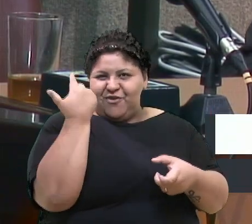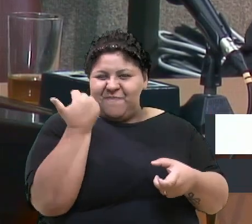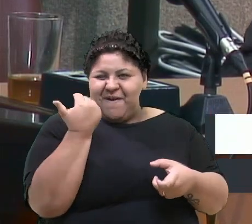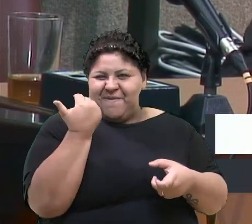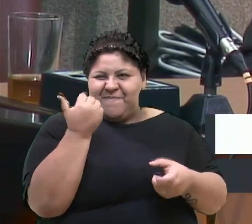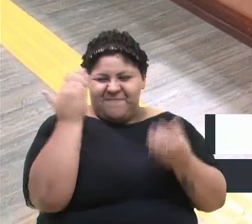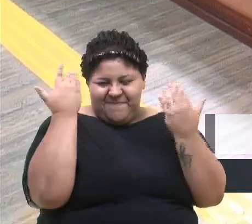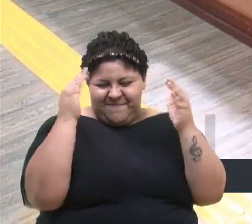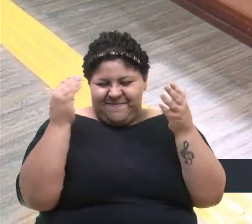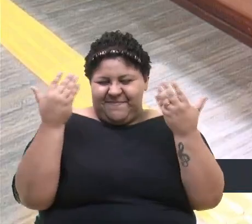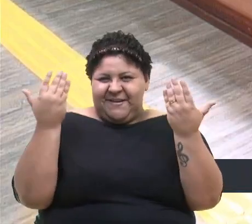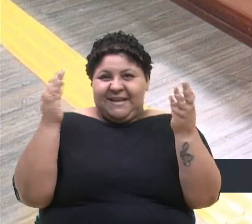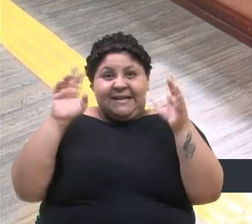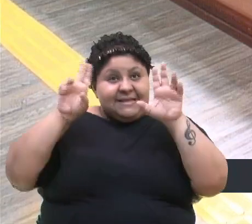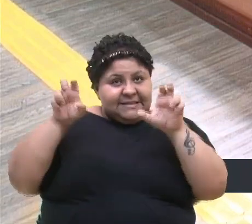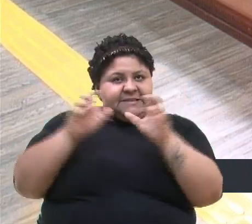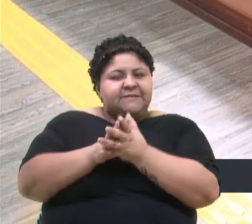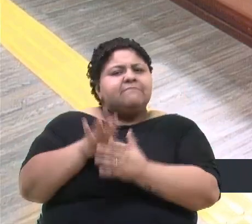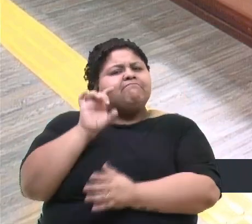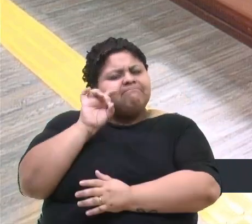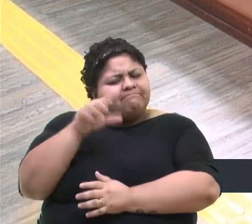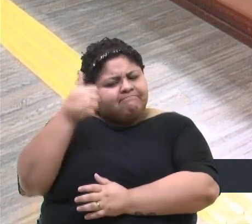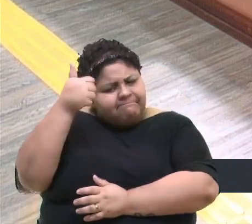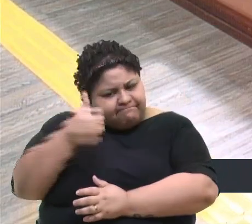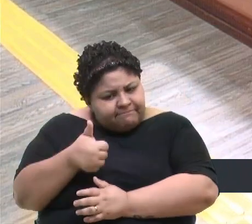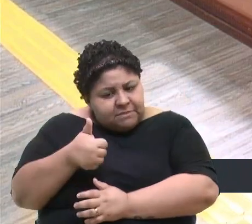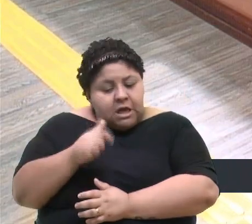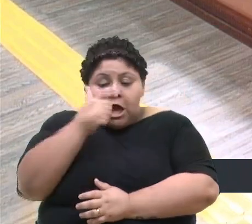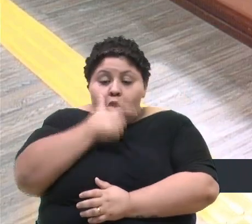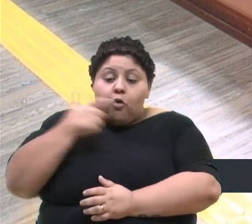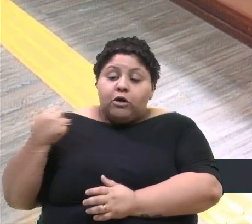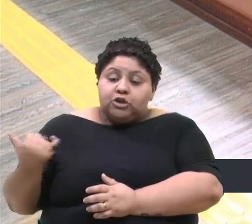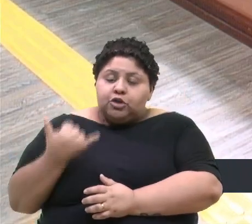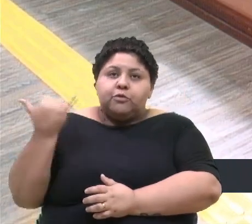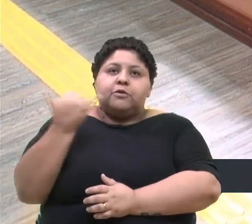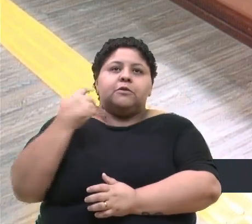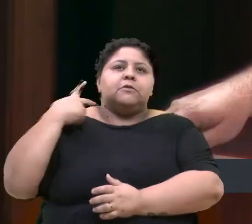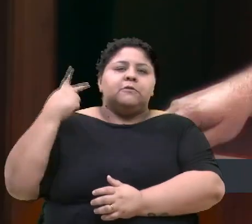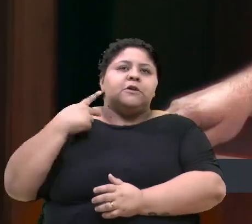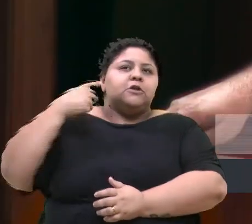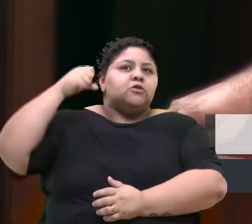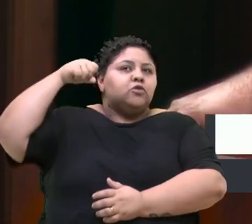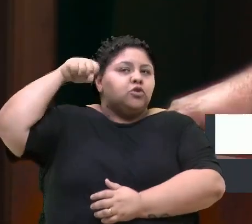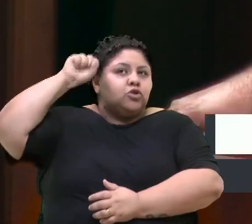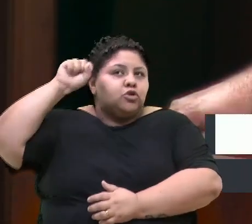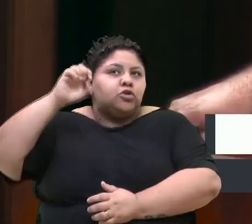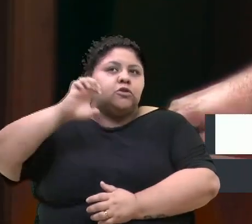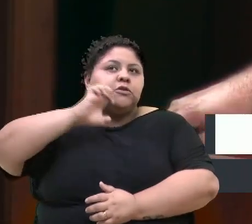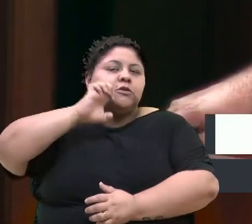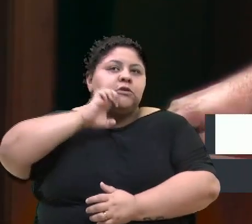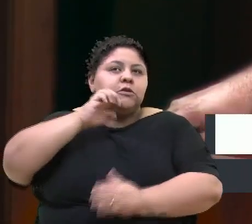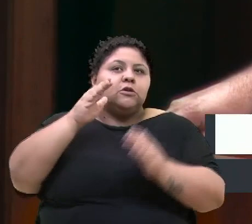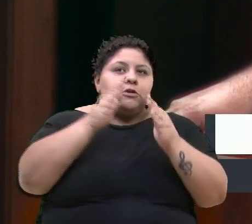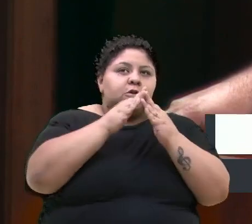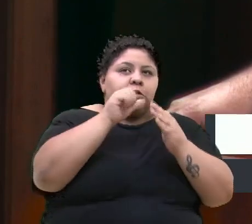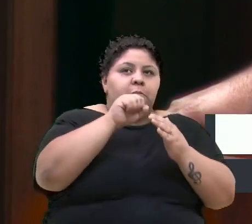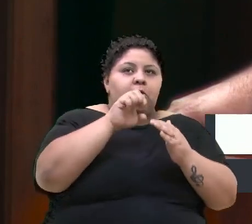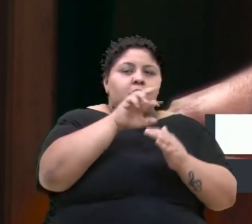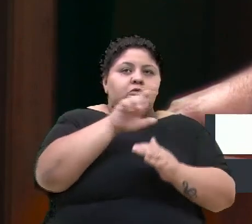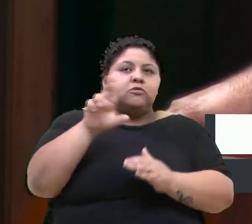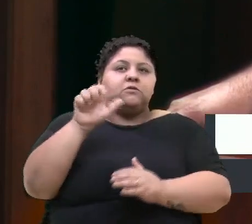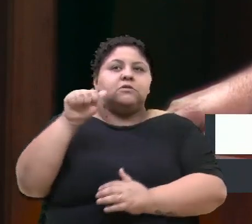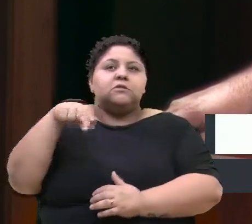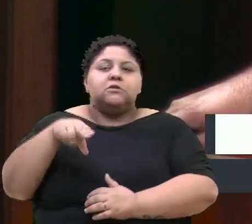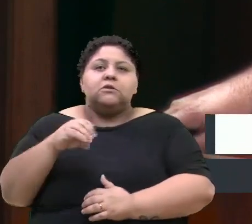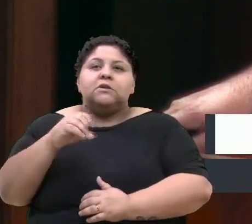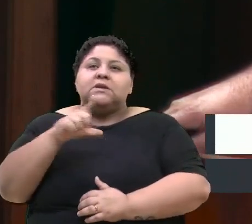É bem isso, vereador. E acho que isso é um elemento importante, vereador Xuxa e vereadora Estela, vocês que são lá do Serrano, para citar como um exemplo, né? Nós